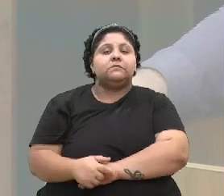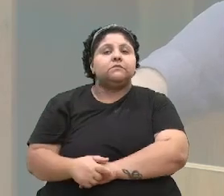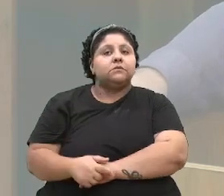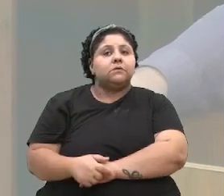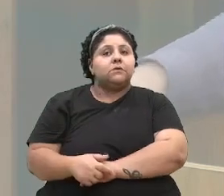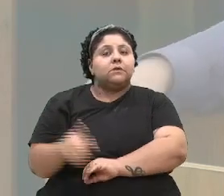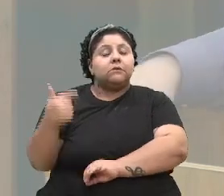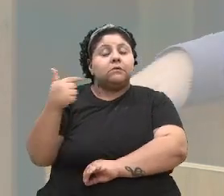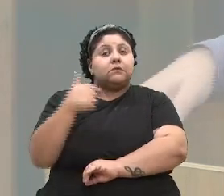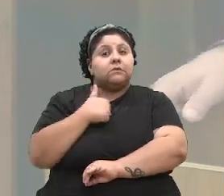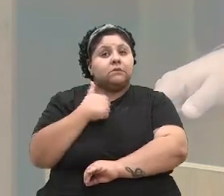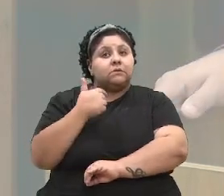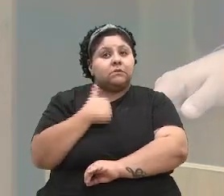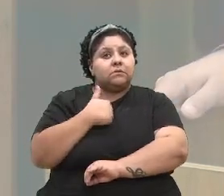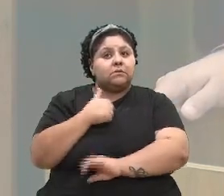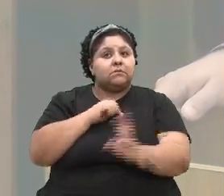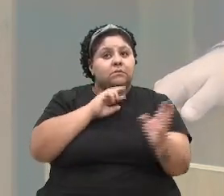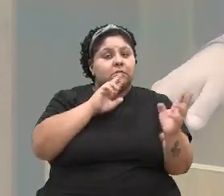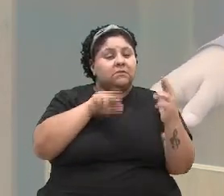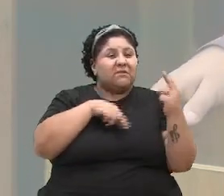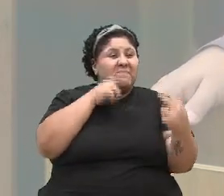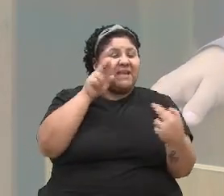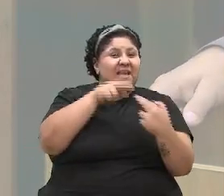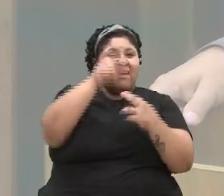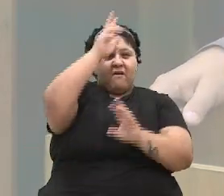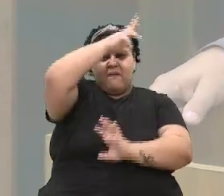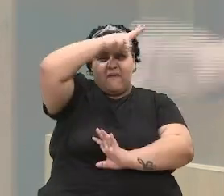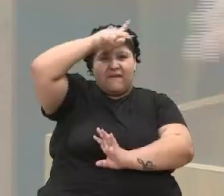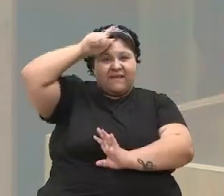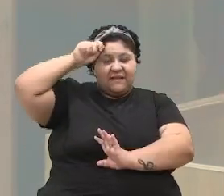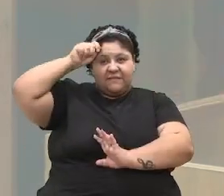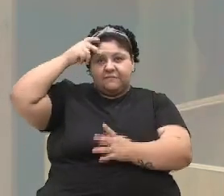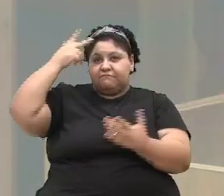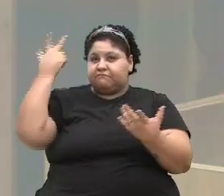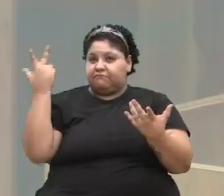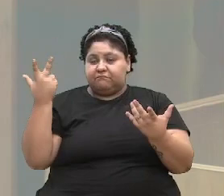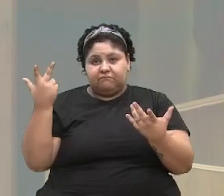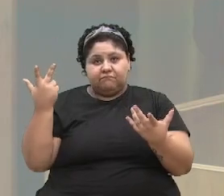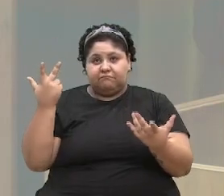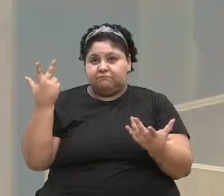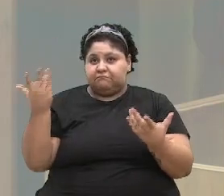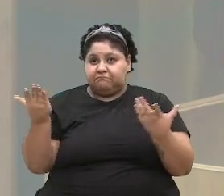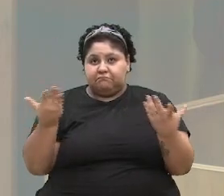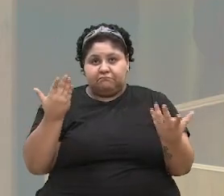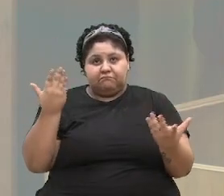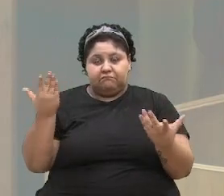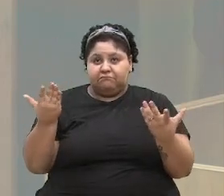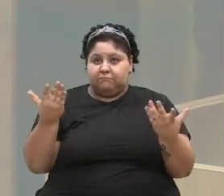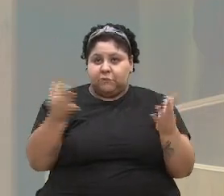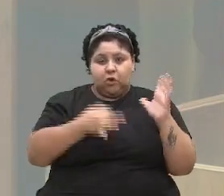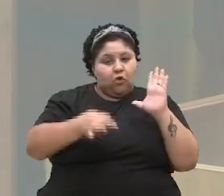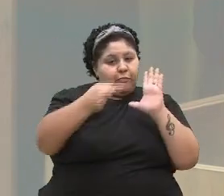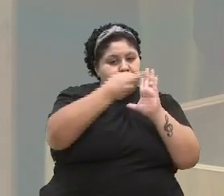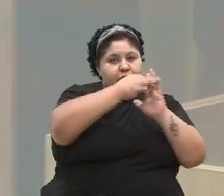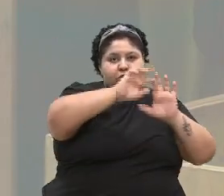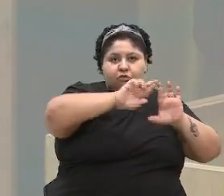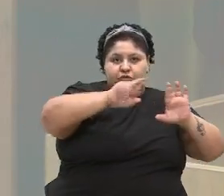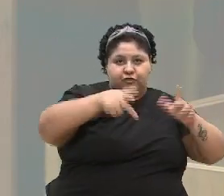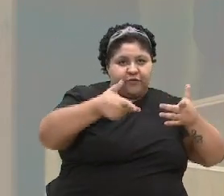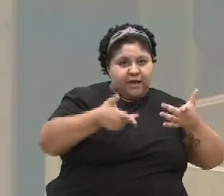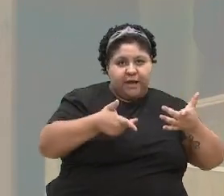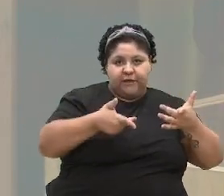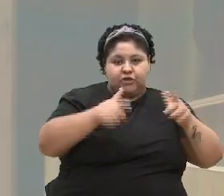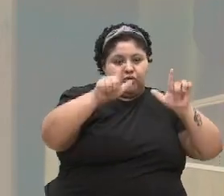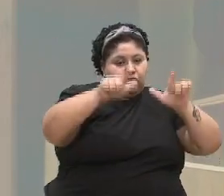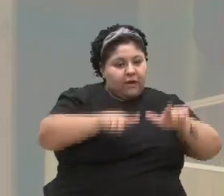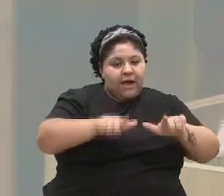a minha relação com o prefeito é uma relação de instâncias diferentes. O prefeito está no executivo, nós estamos no